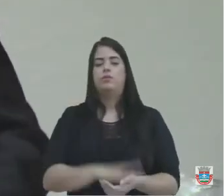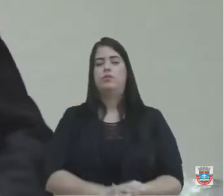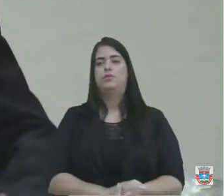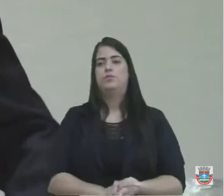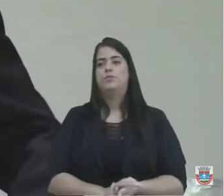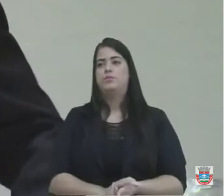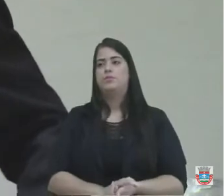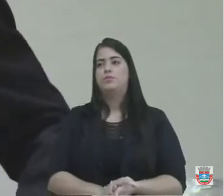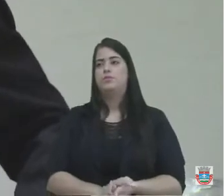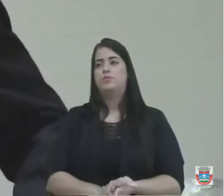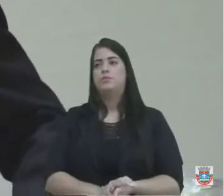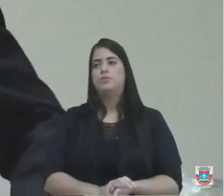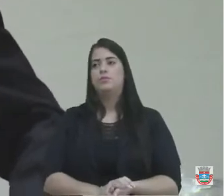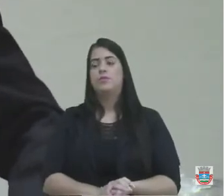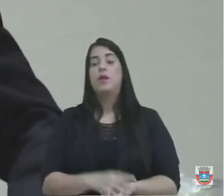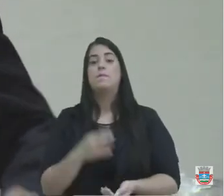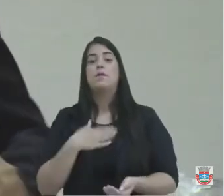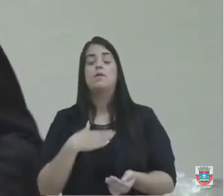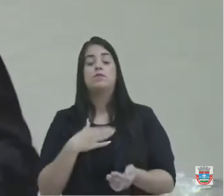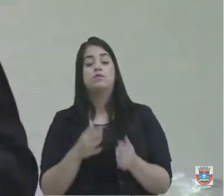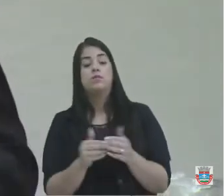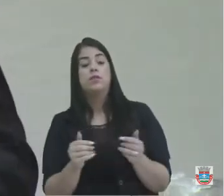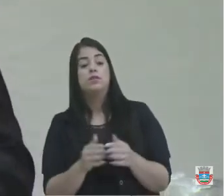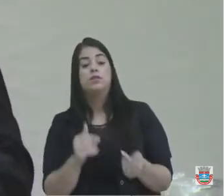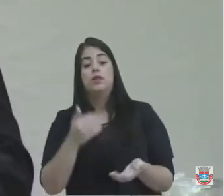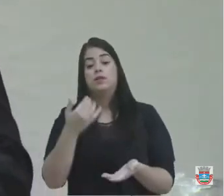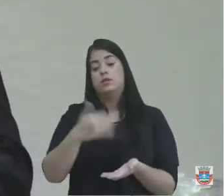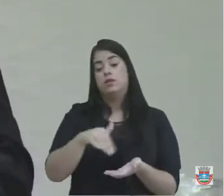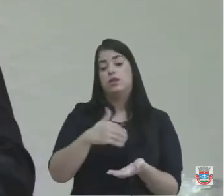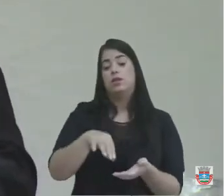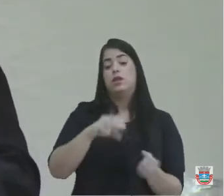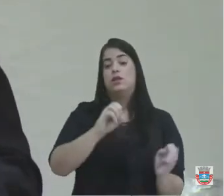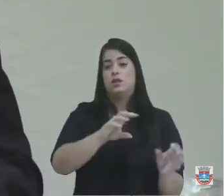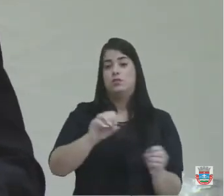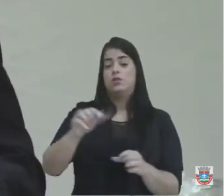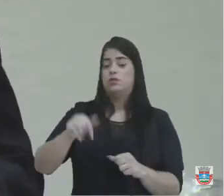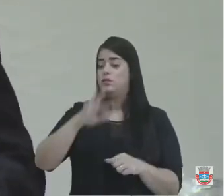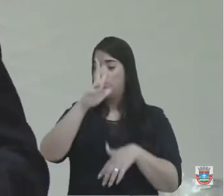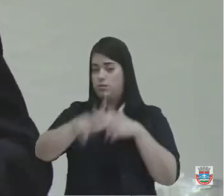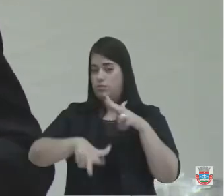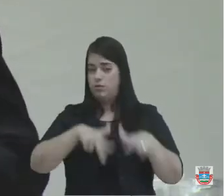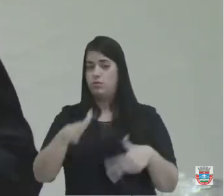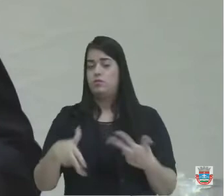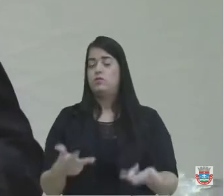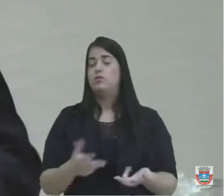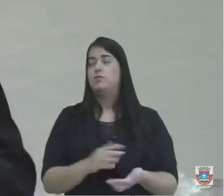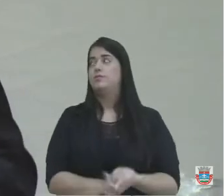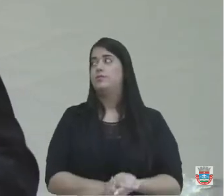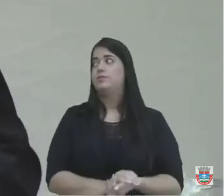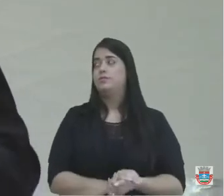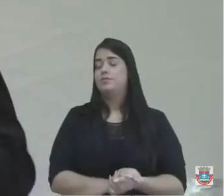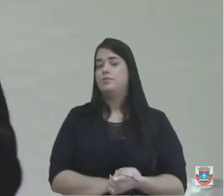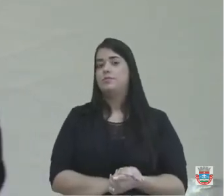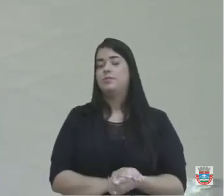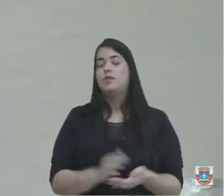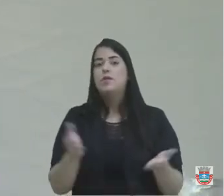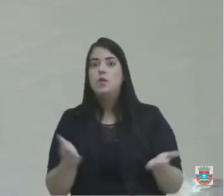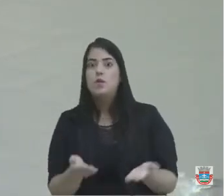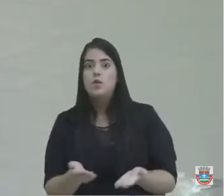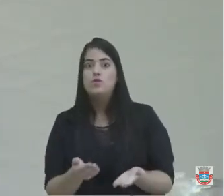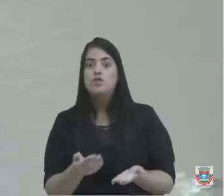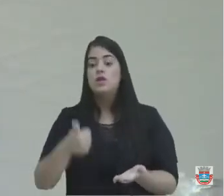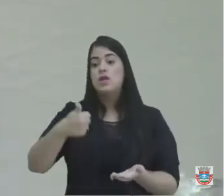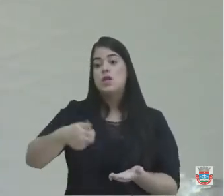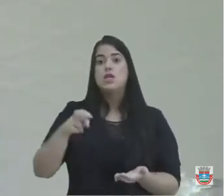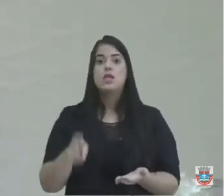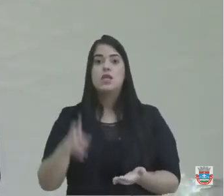eu coloquei aqui uma solicitação à secretaria de educação do nosso município feito aqui hoje já